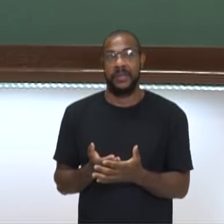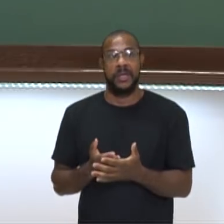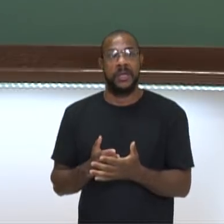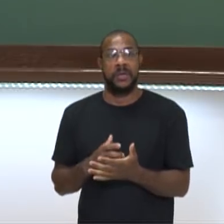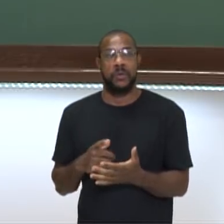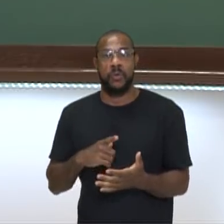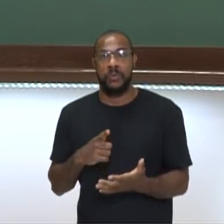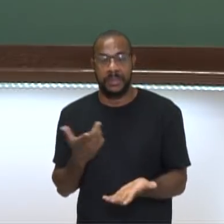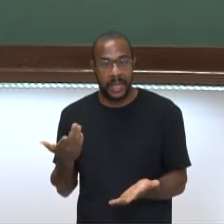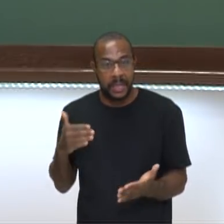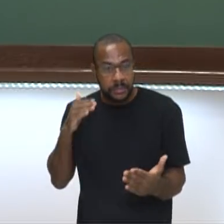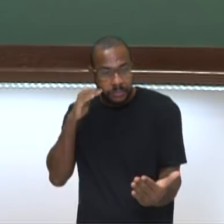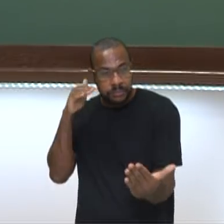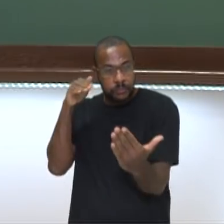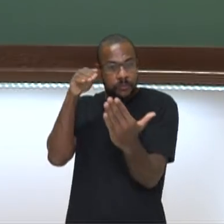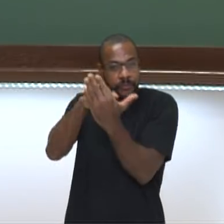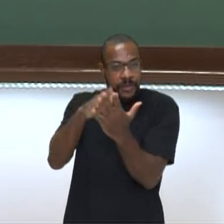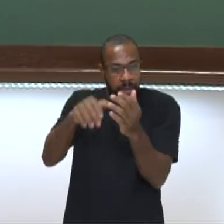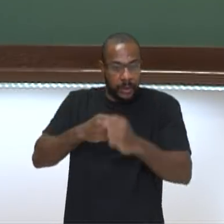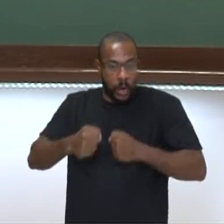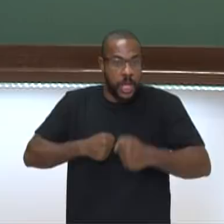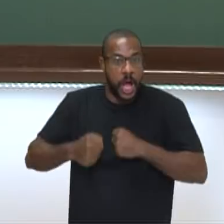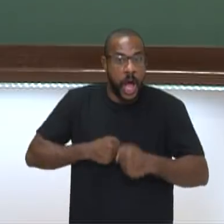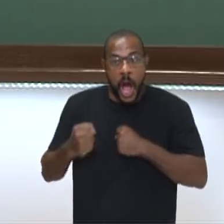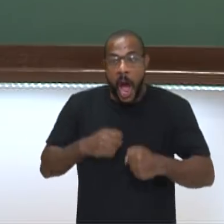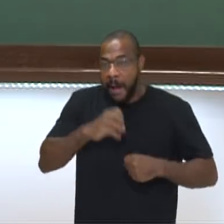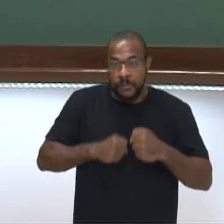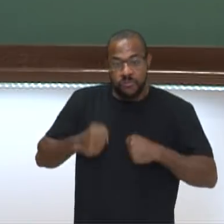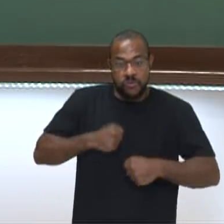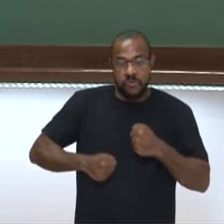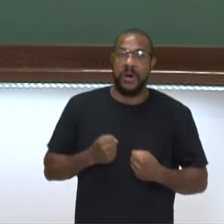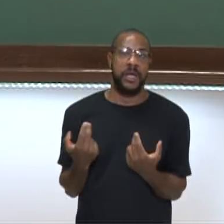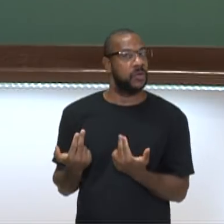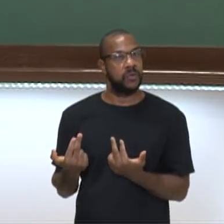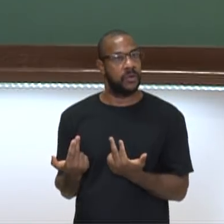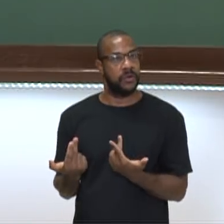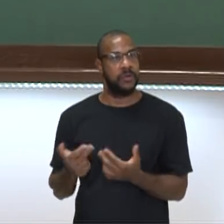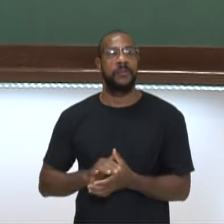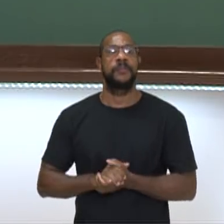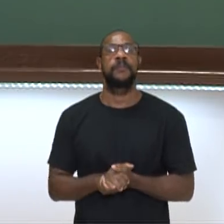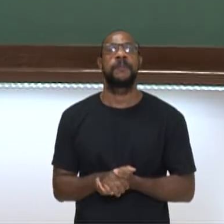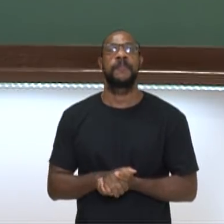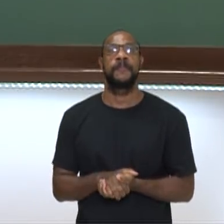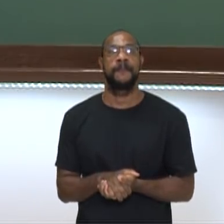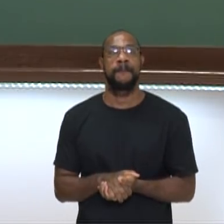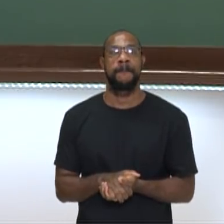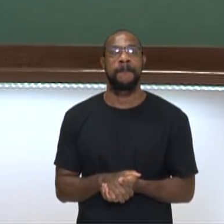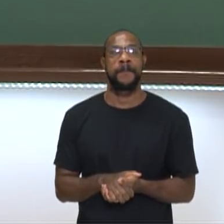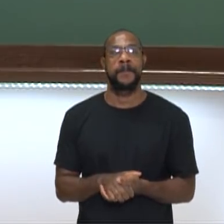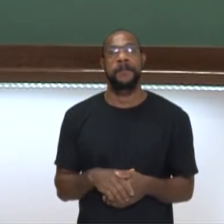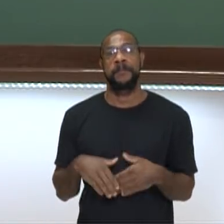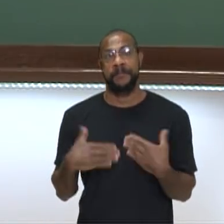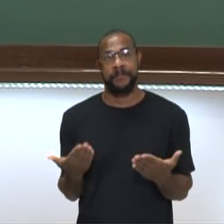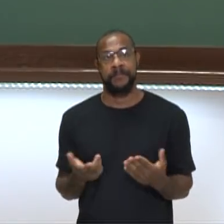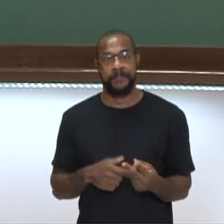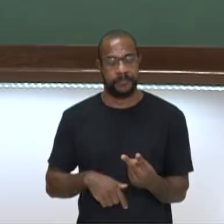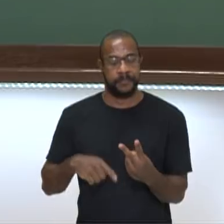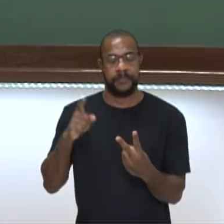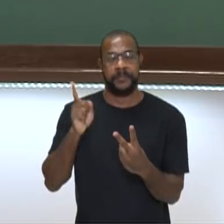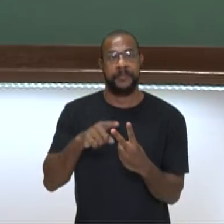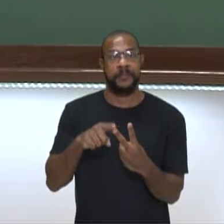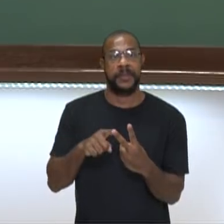corrida, eu ainda aumento mais o meu ritmo para tentar, né, ser mais rápido ainda. Daí nós temos o